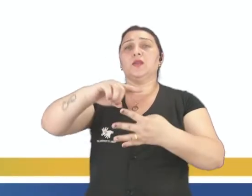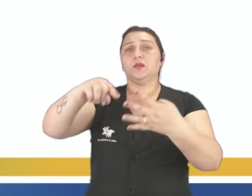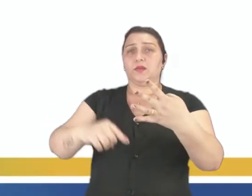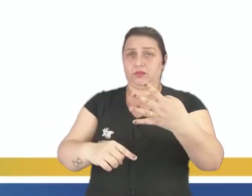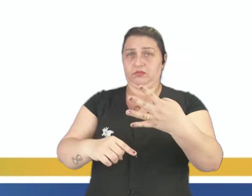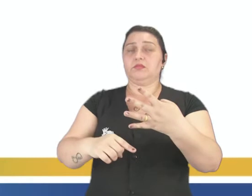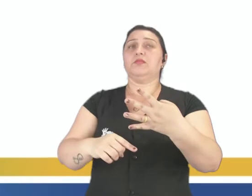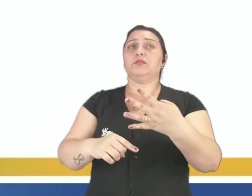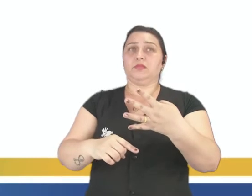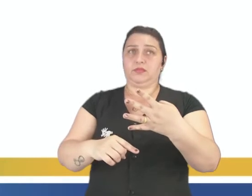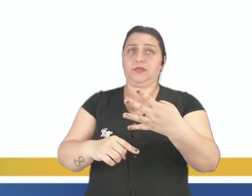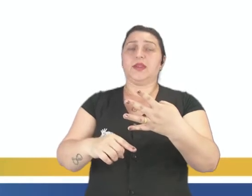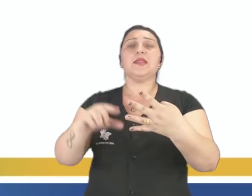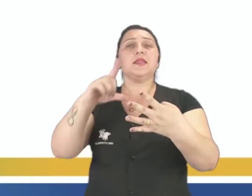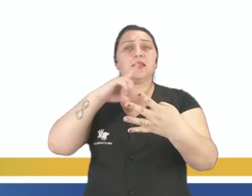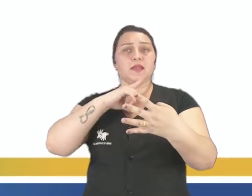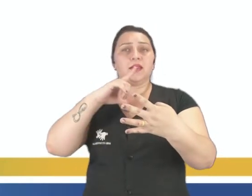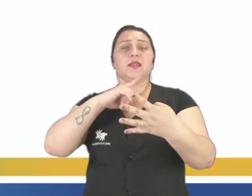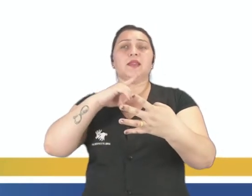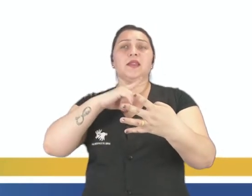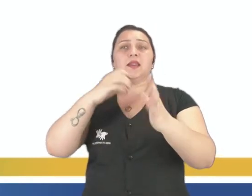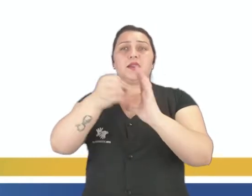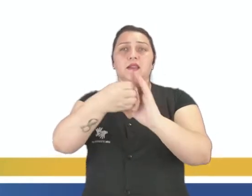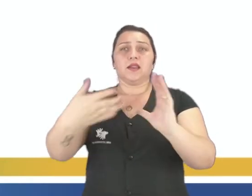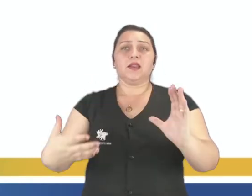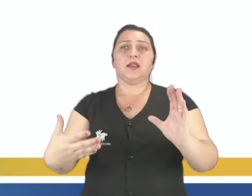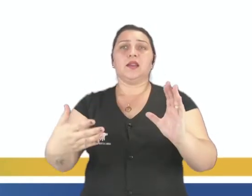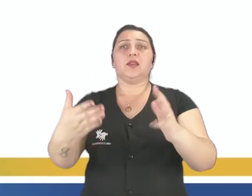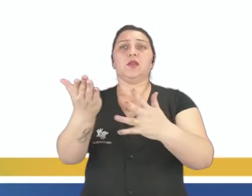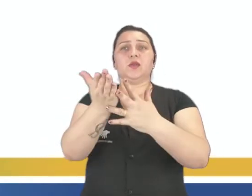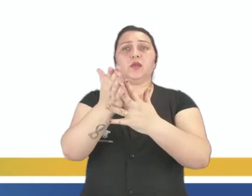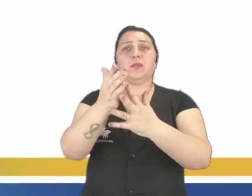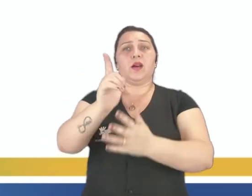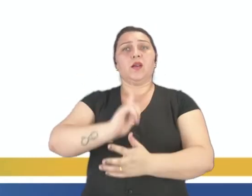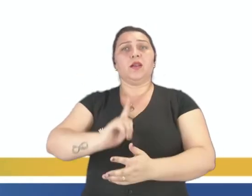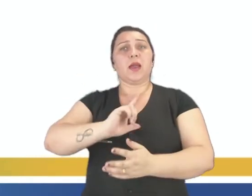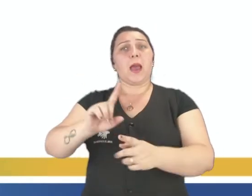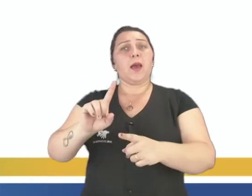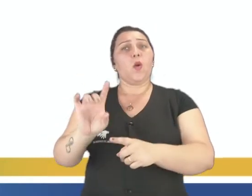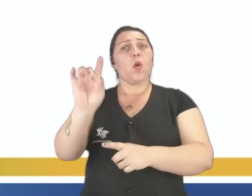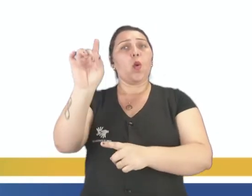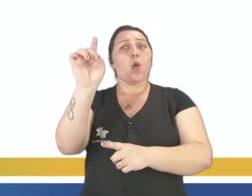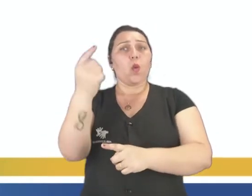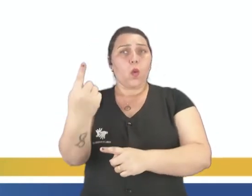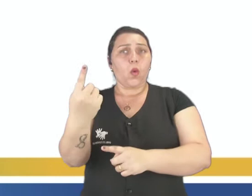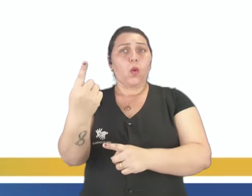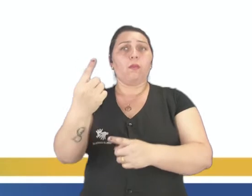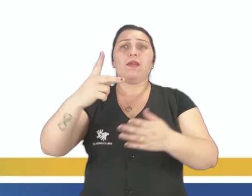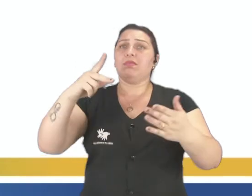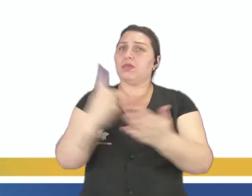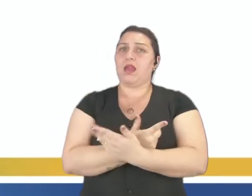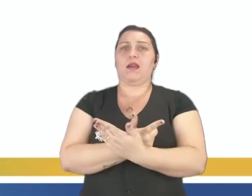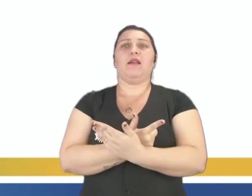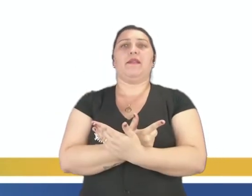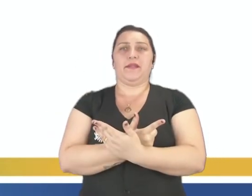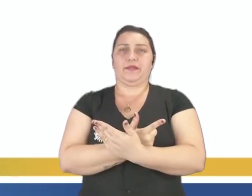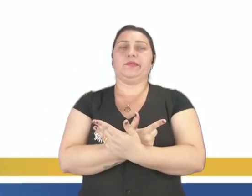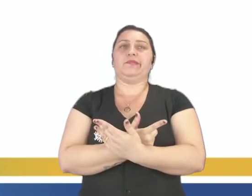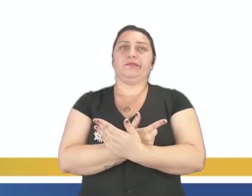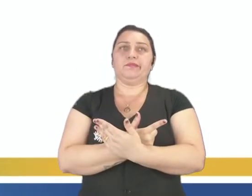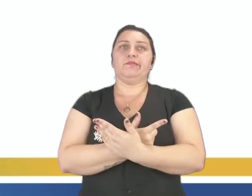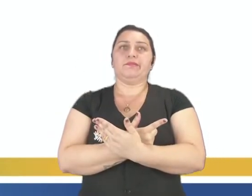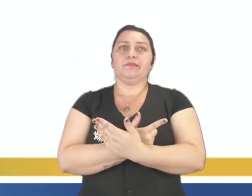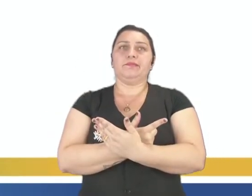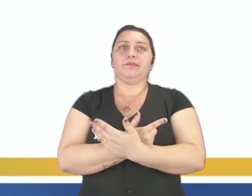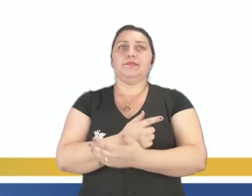opções abaixo apresentam característica do barroco literário, exceto, ou seja, todas elas aqui têm uma característica